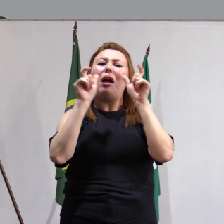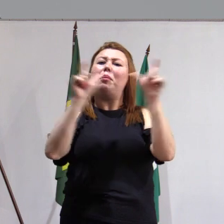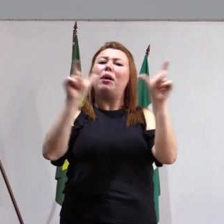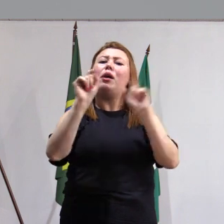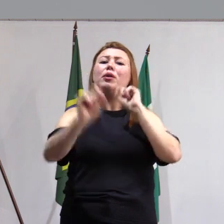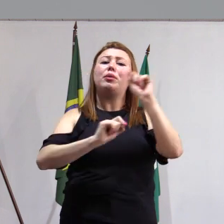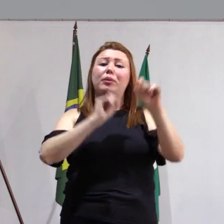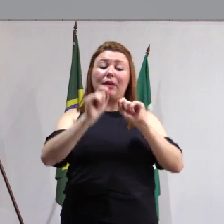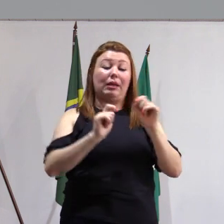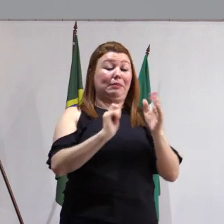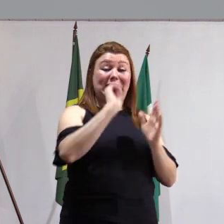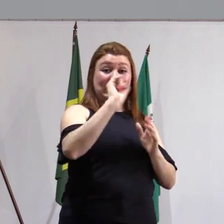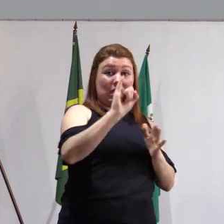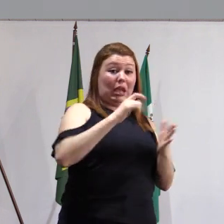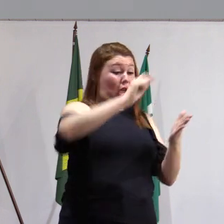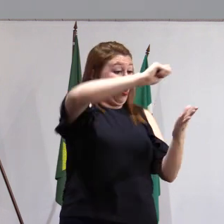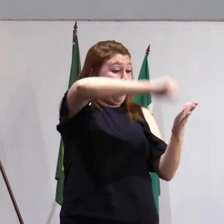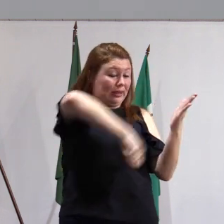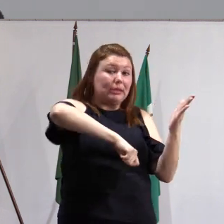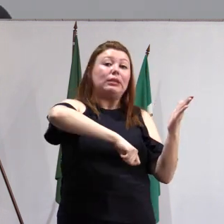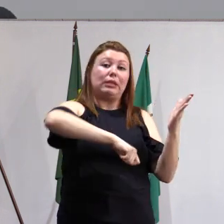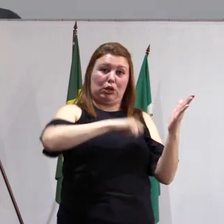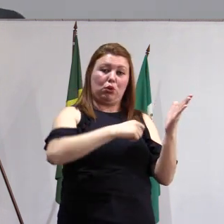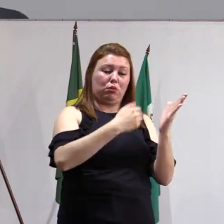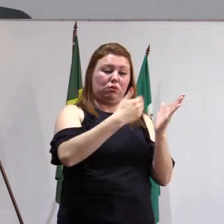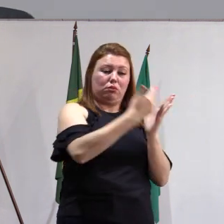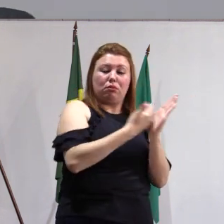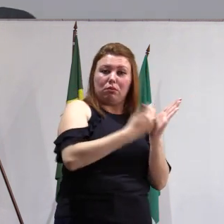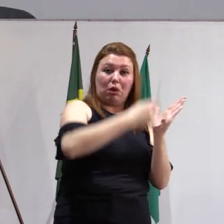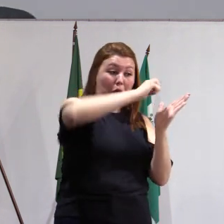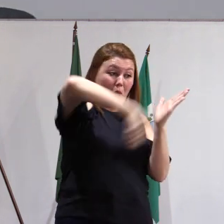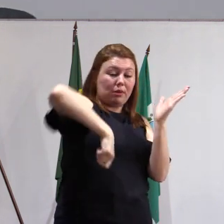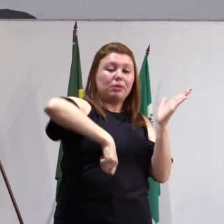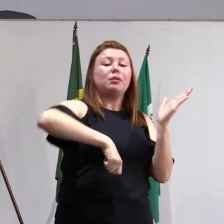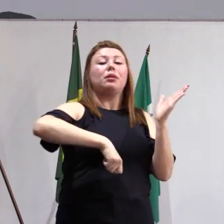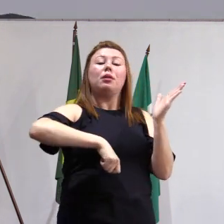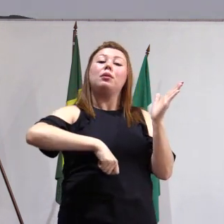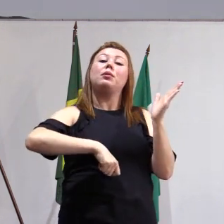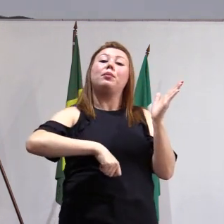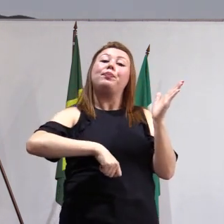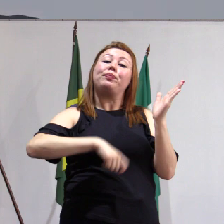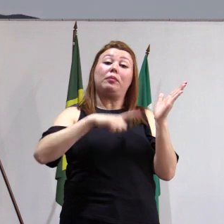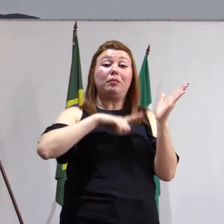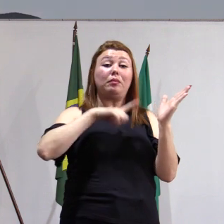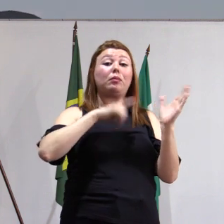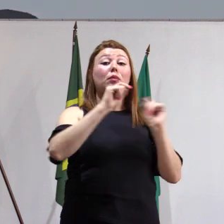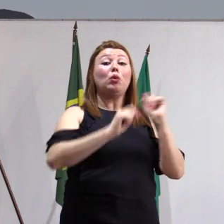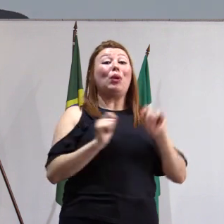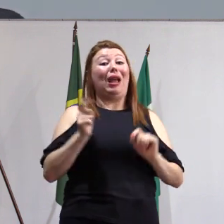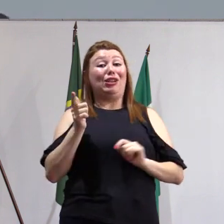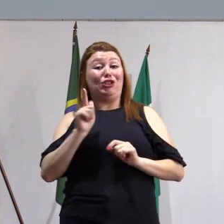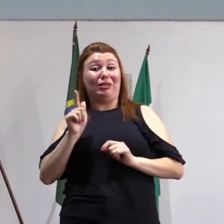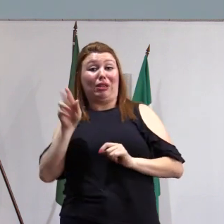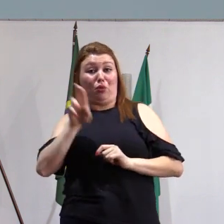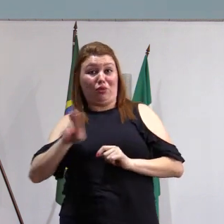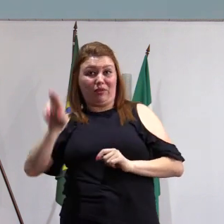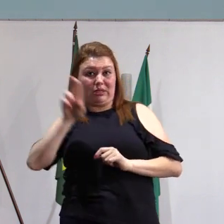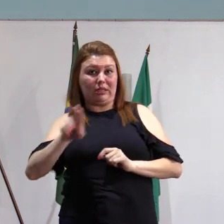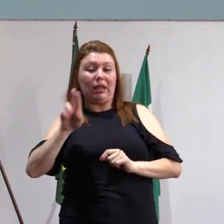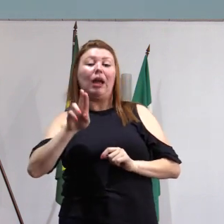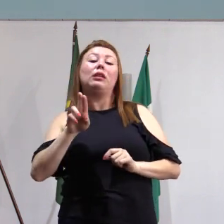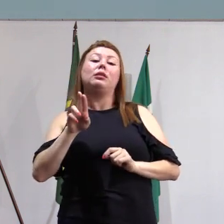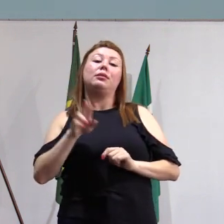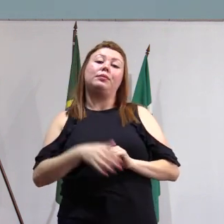se adere a esse contrato em que nós teremos a gestão das universidades feitas por uma ou